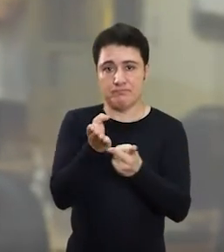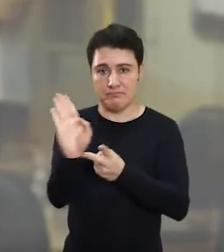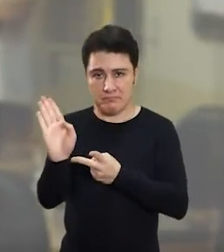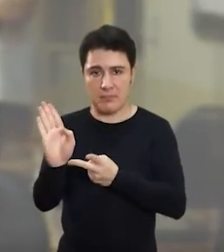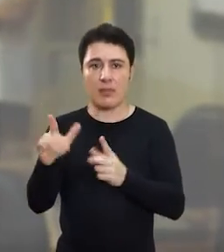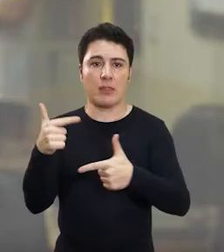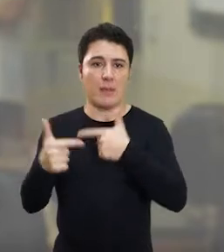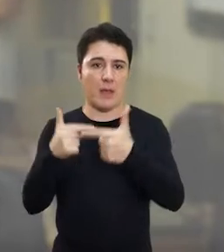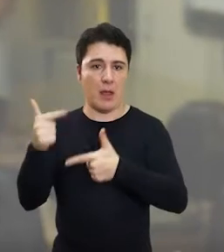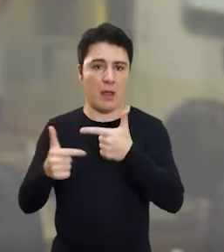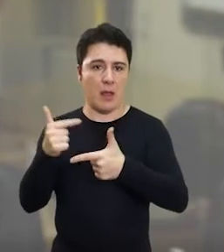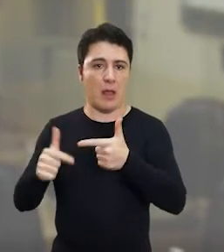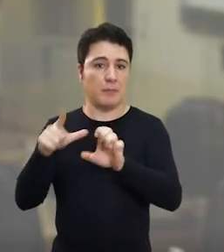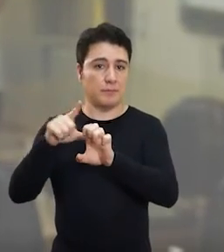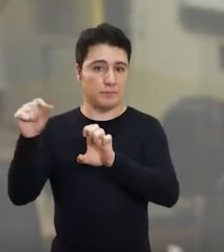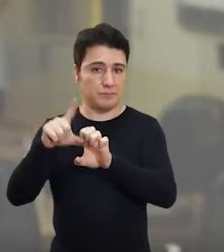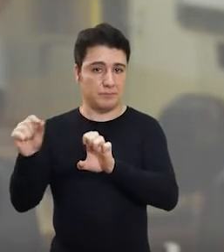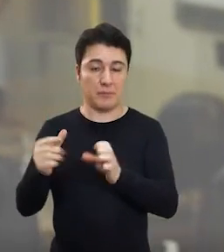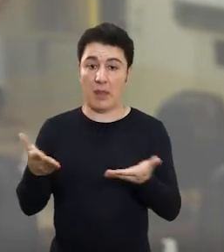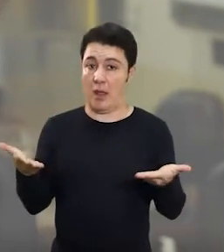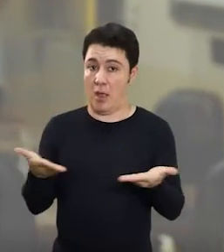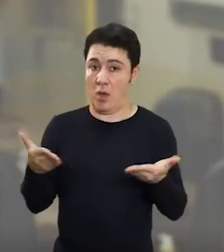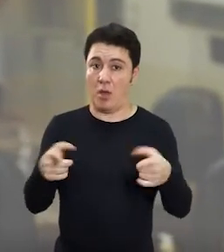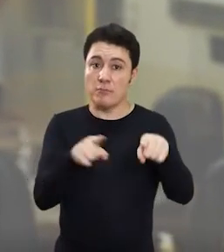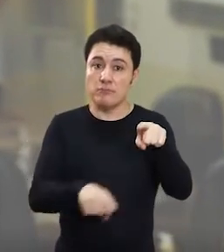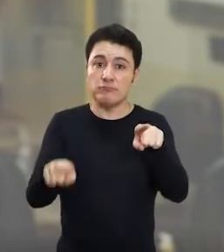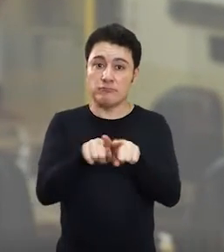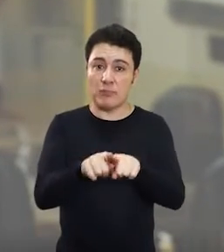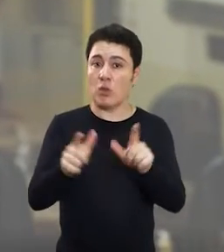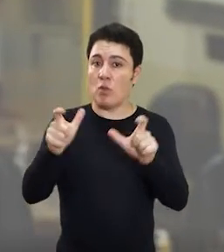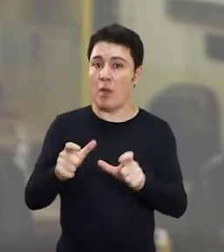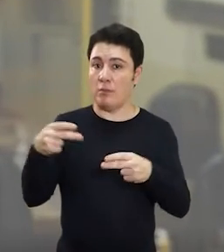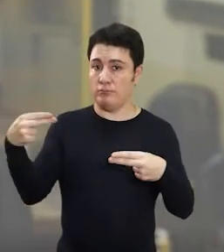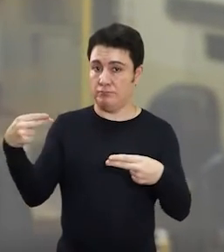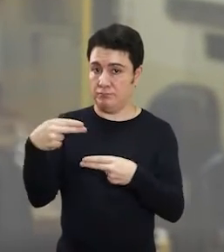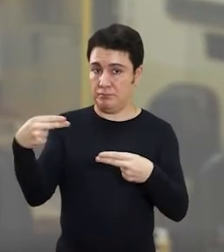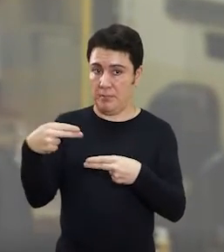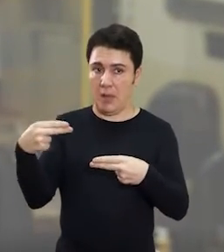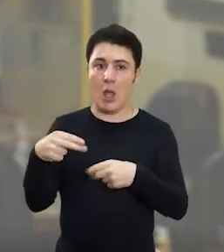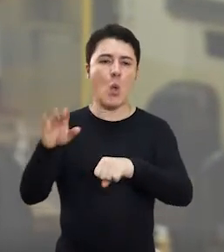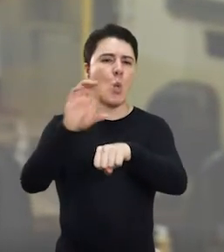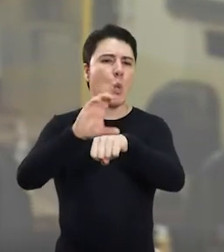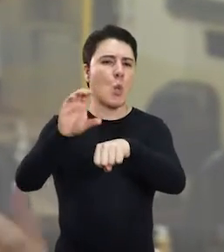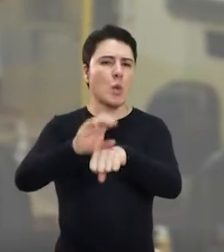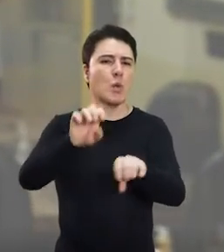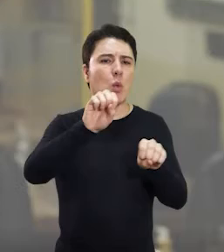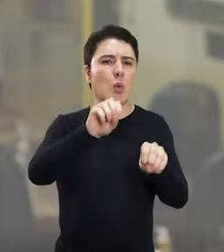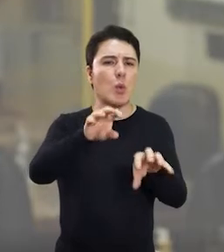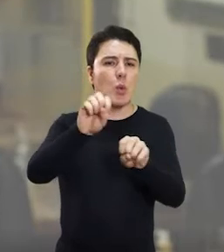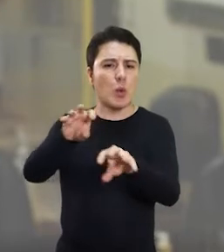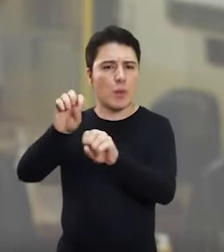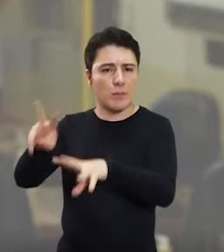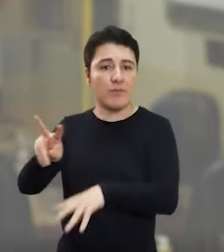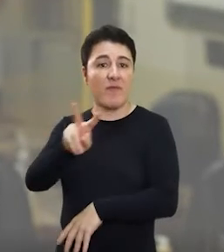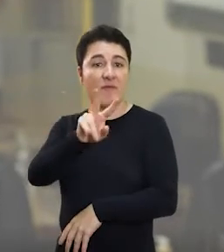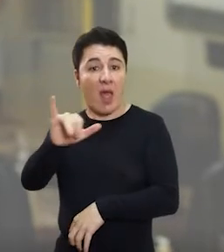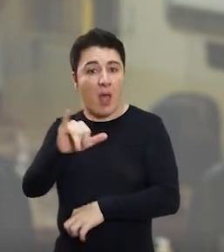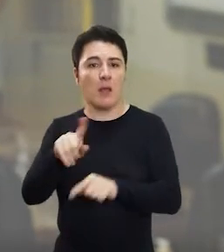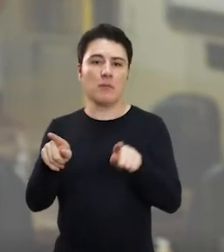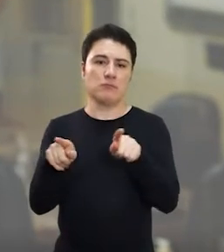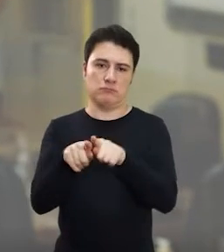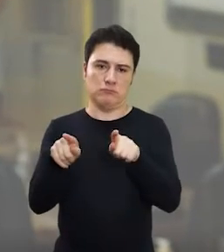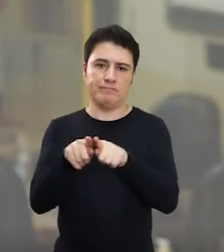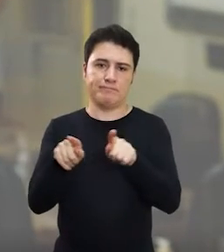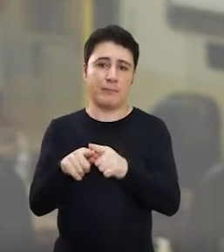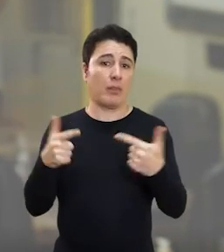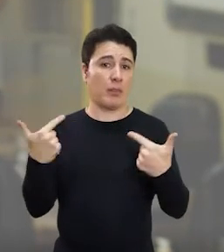empreendedorismo a gente tá aí com uma parceria com CEBRAC para poder oferecer cursos com Sebrae é